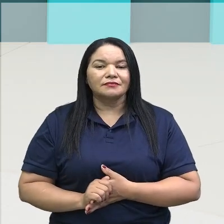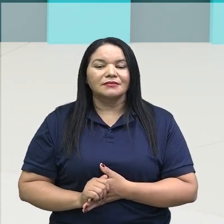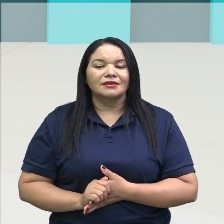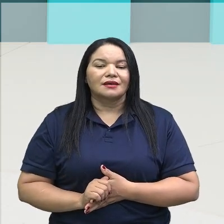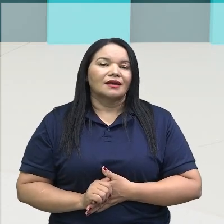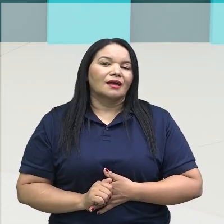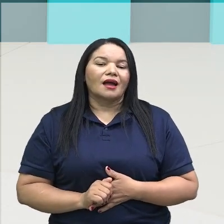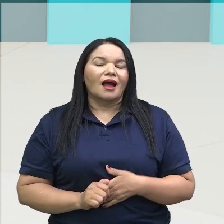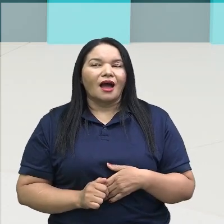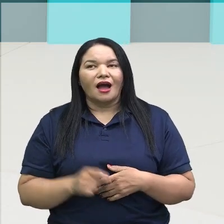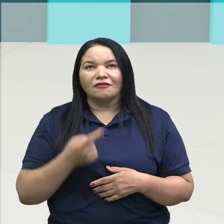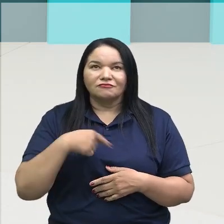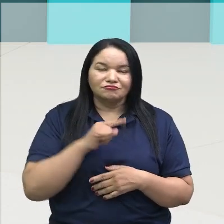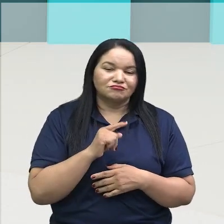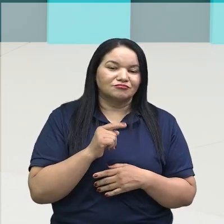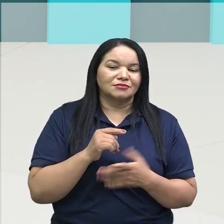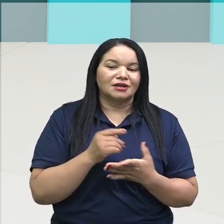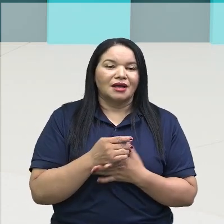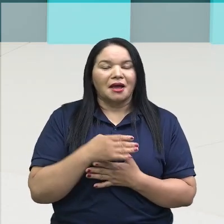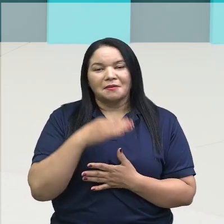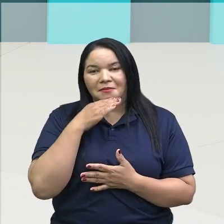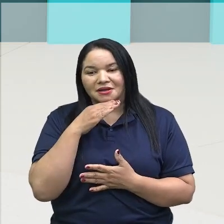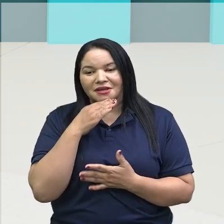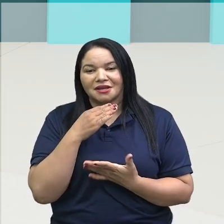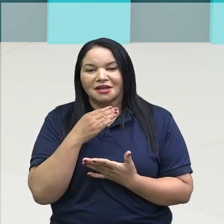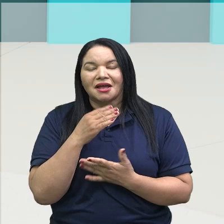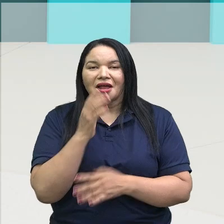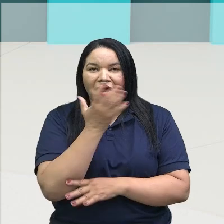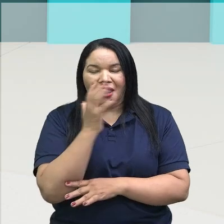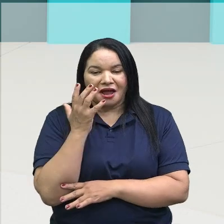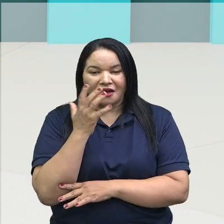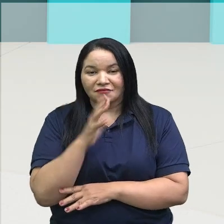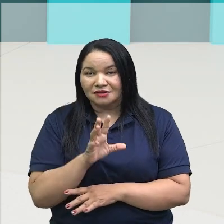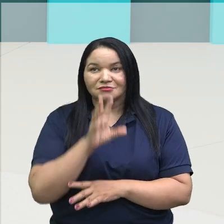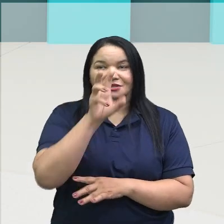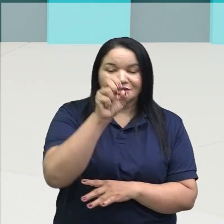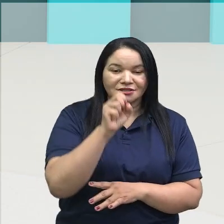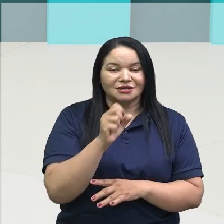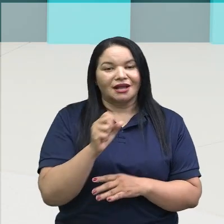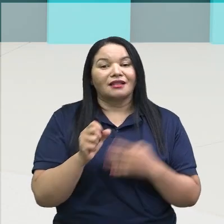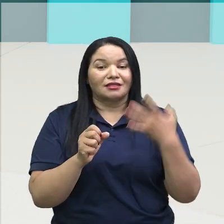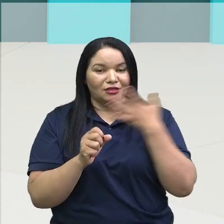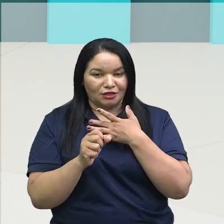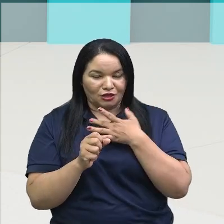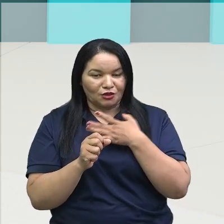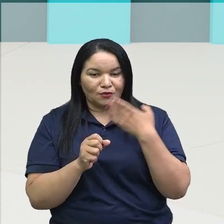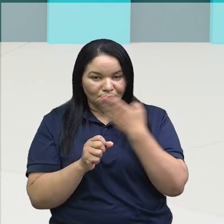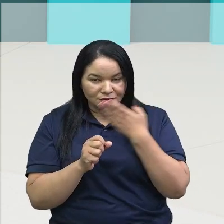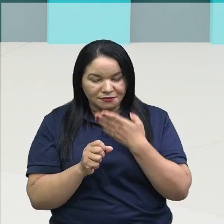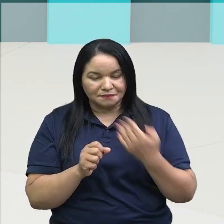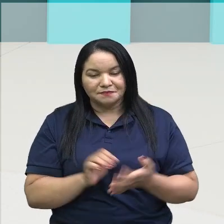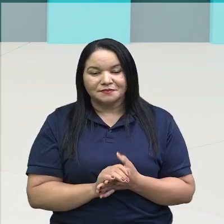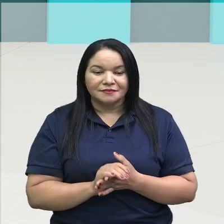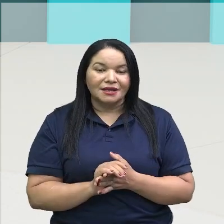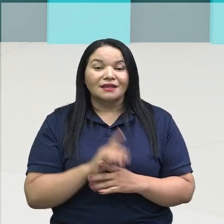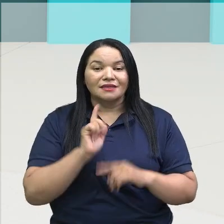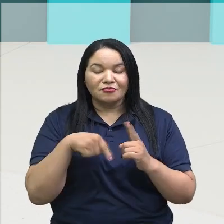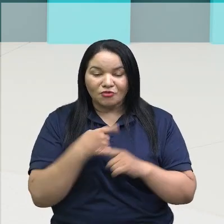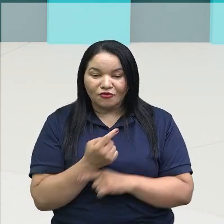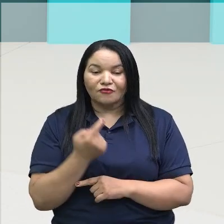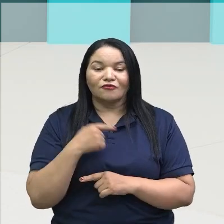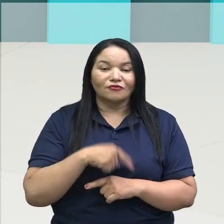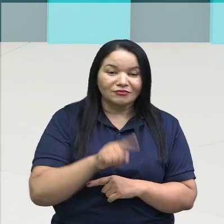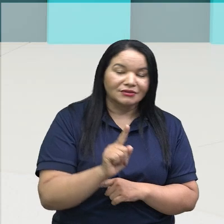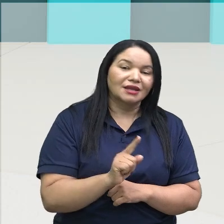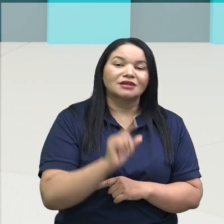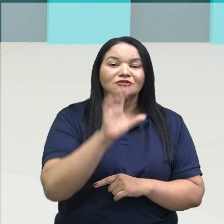Percebam, fui lá na mangueira, apanhei uma manga, ela estava doce. A primeira vez que eu apanhei. Legal. Vou na mangueira de novo,